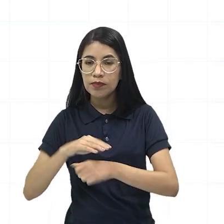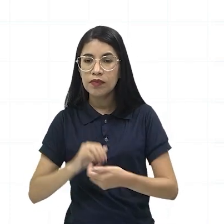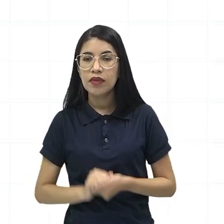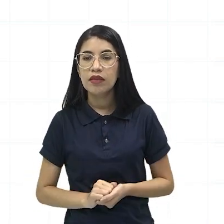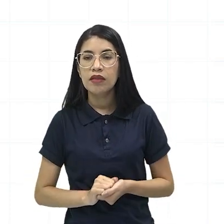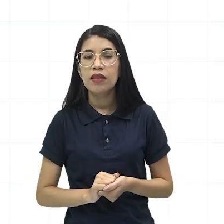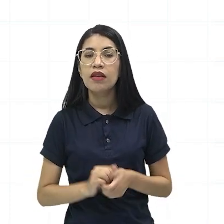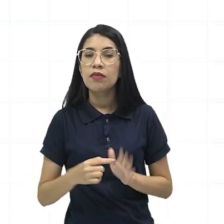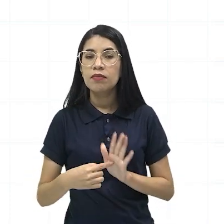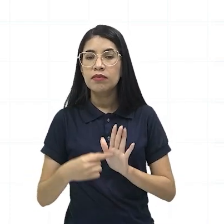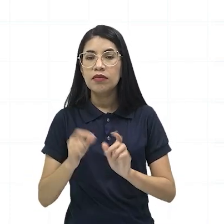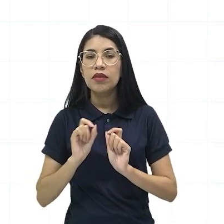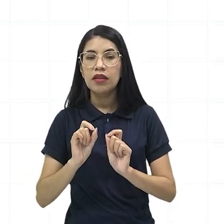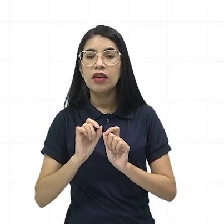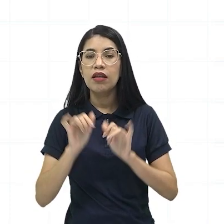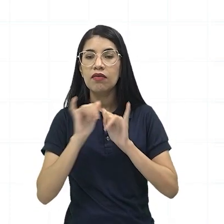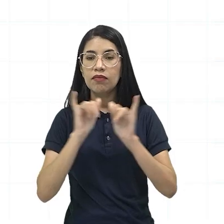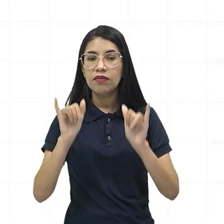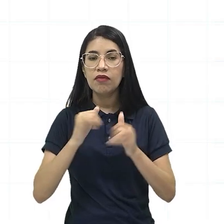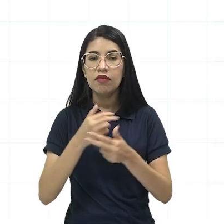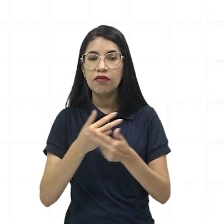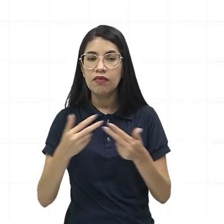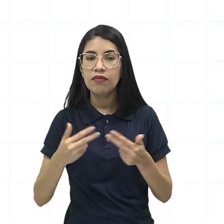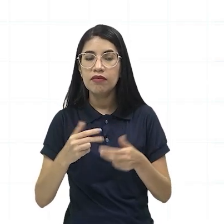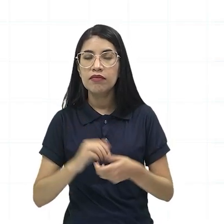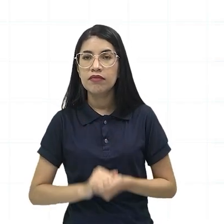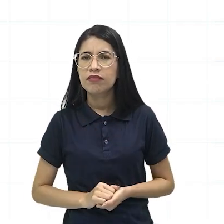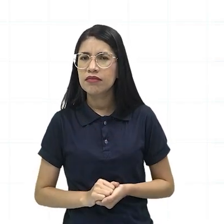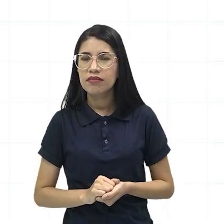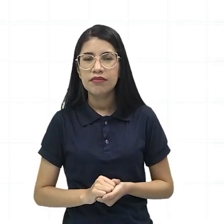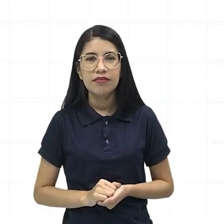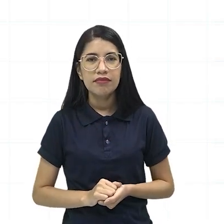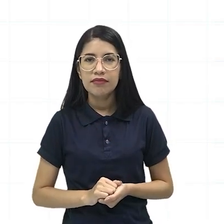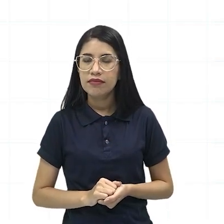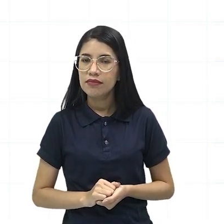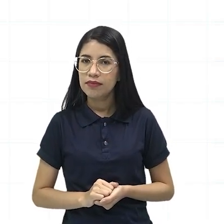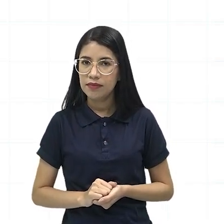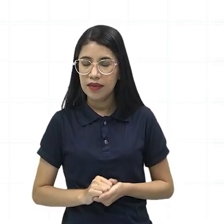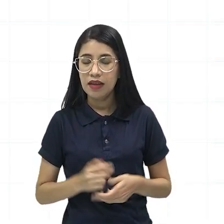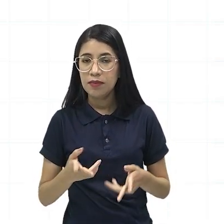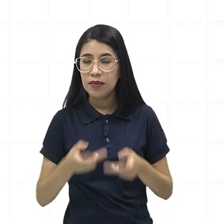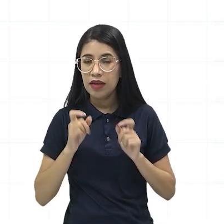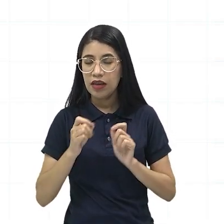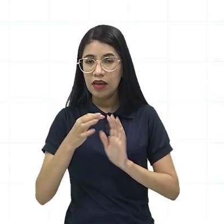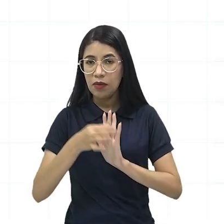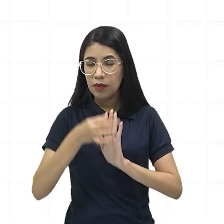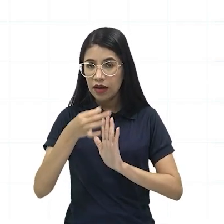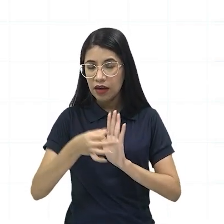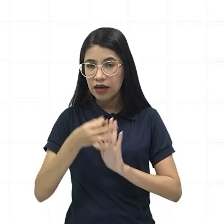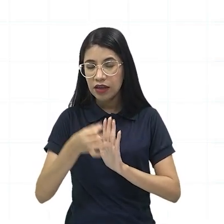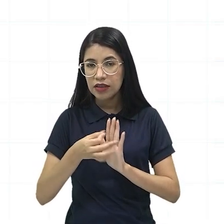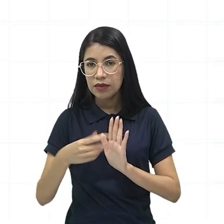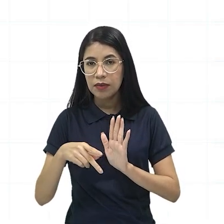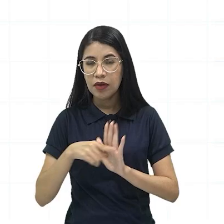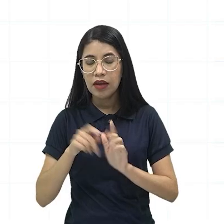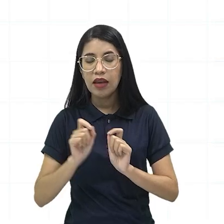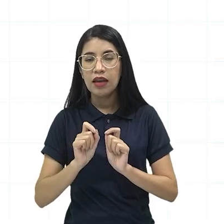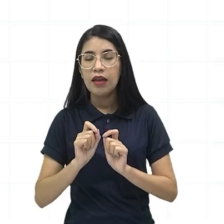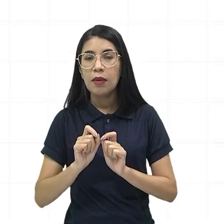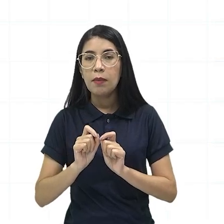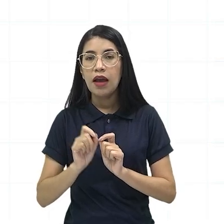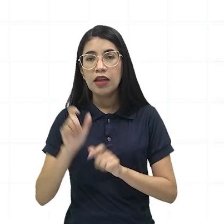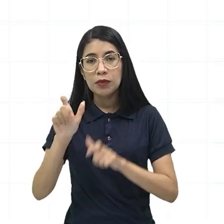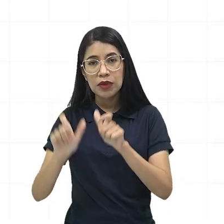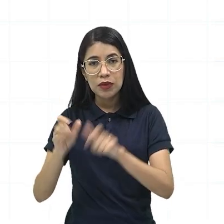alguns estremeções nervosos. E o que é que ele quer dizer com isso? Perceba então que é uma crítica, né? Para ele dizer que as pessoas do Rio de Janeiro, os